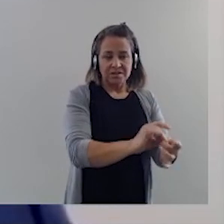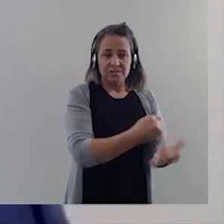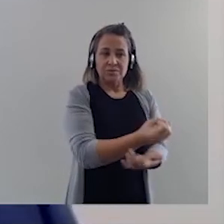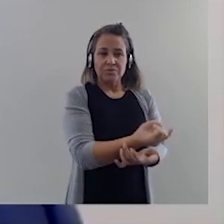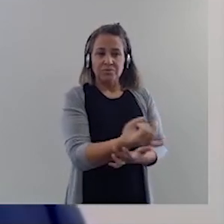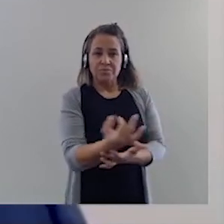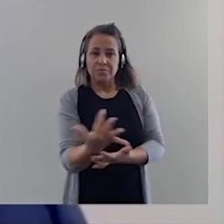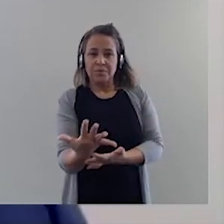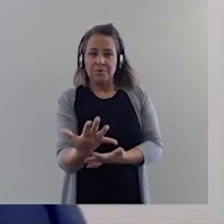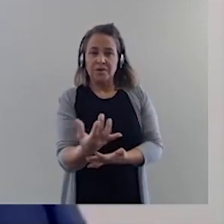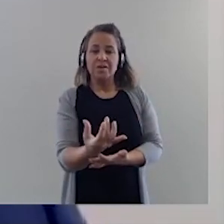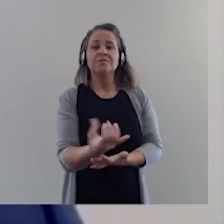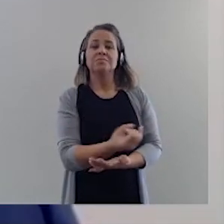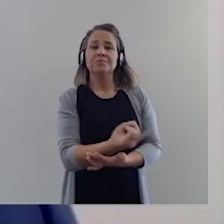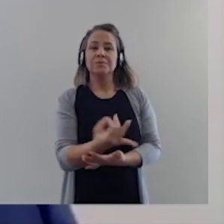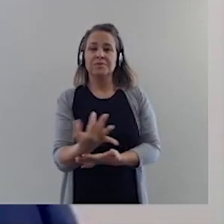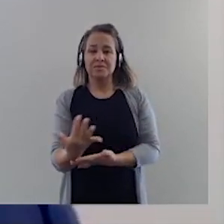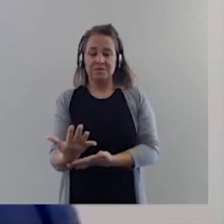numérico,